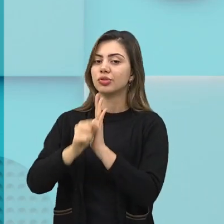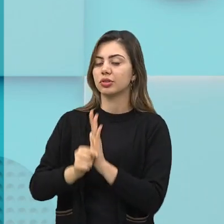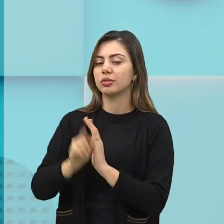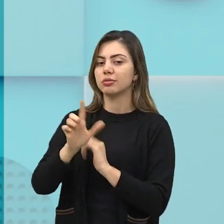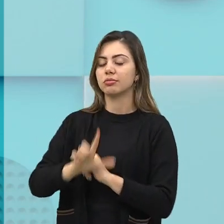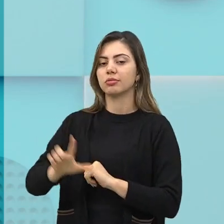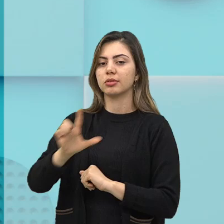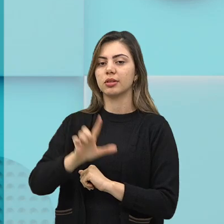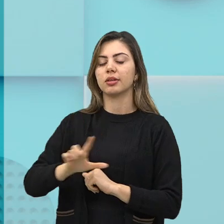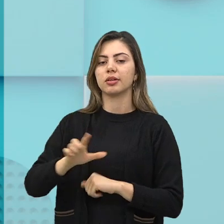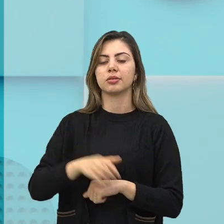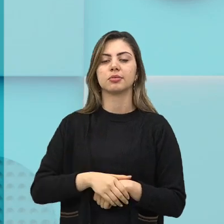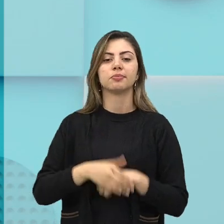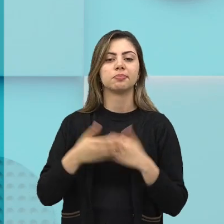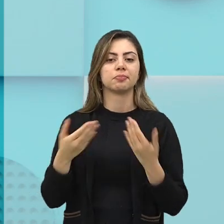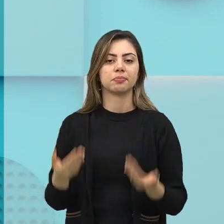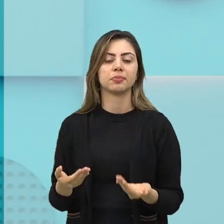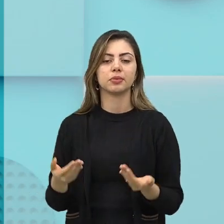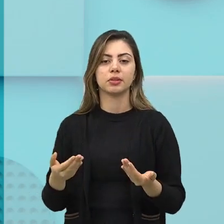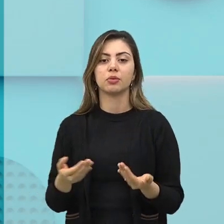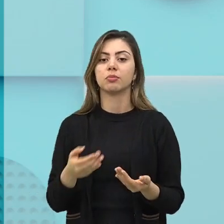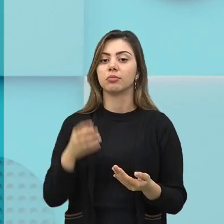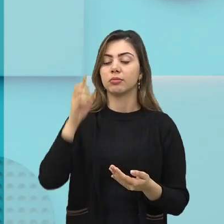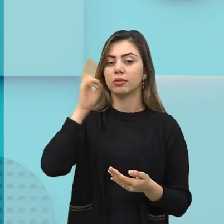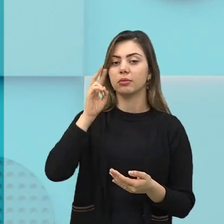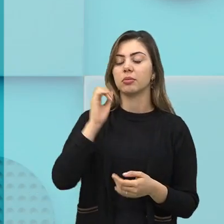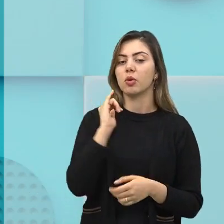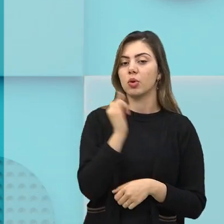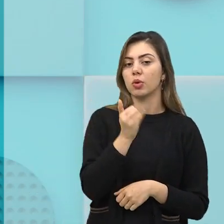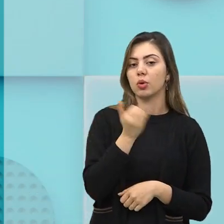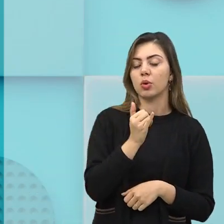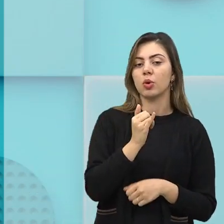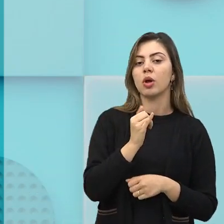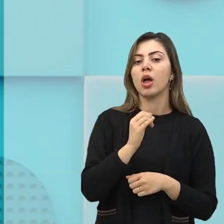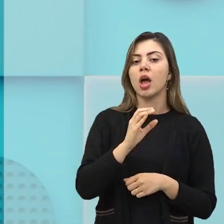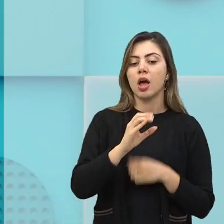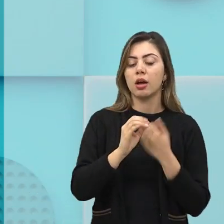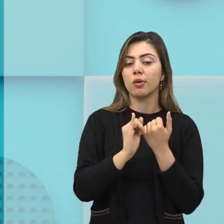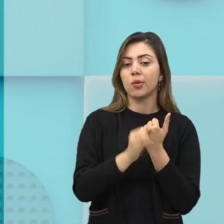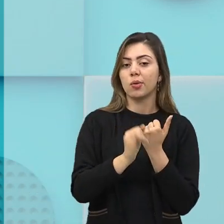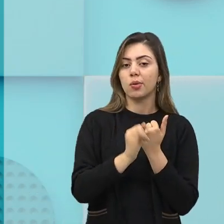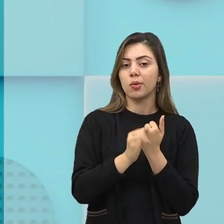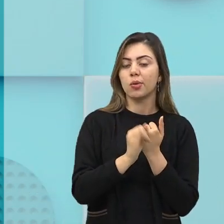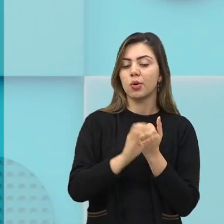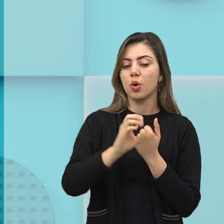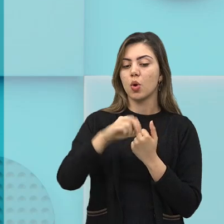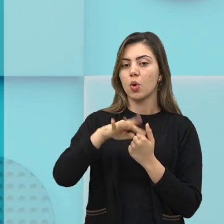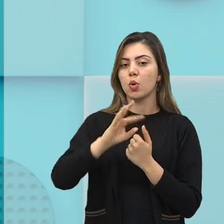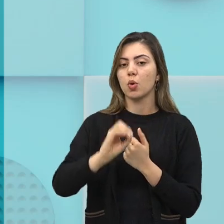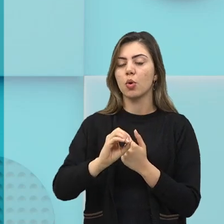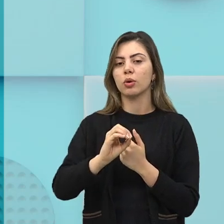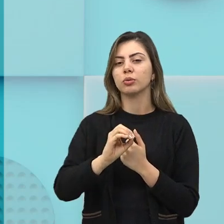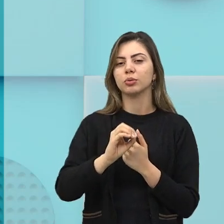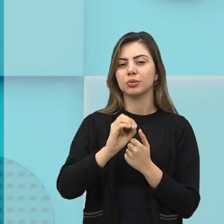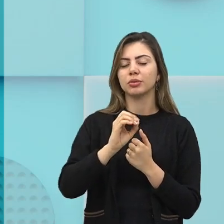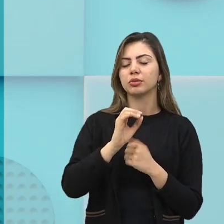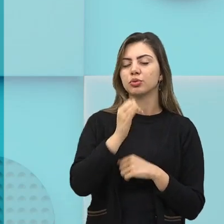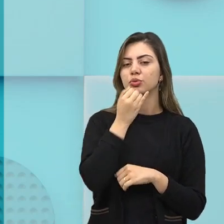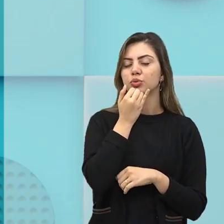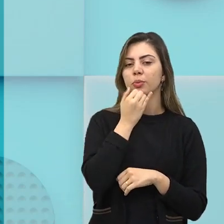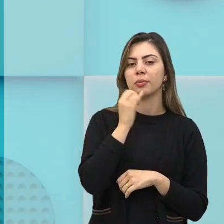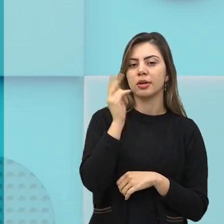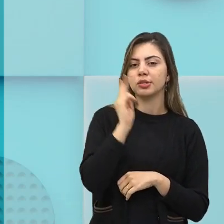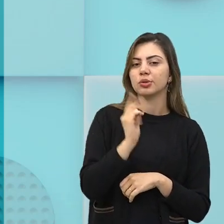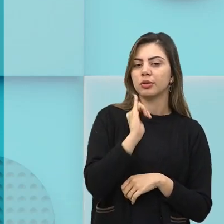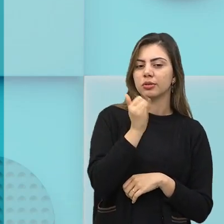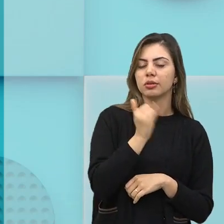literários. Então, lá no conto, a gente tem já narrativas mais curtas, que focam em algum elemento, às vezes focado